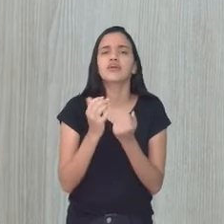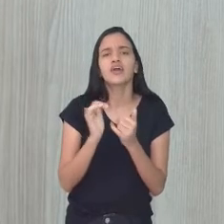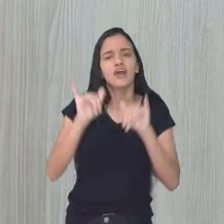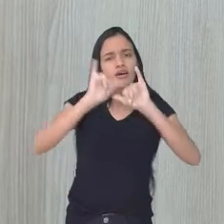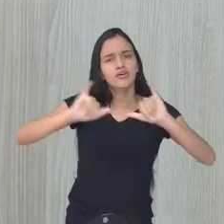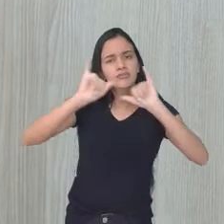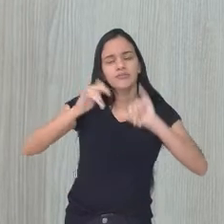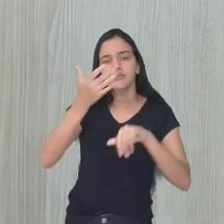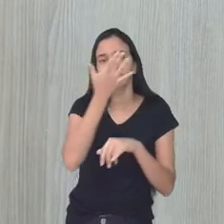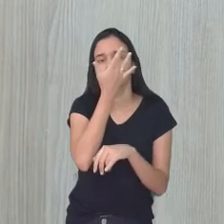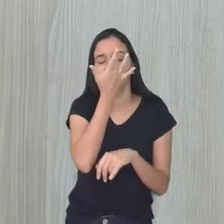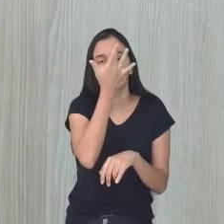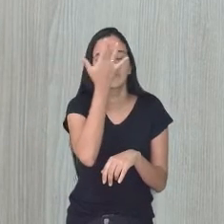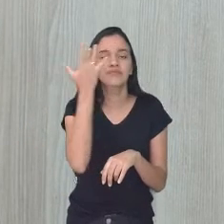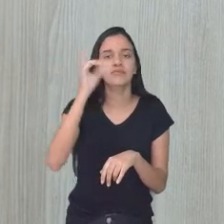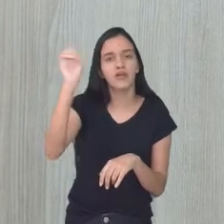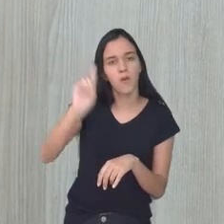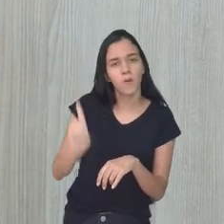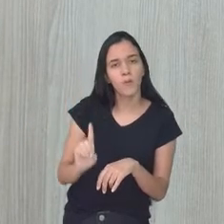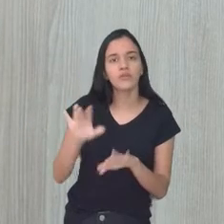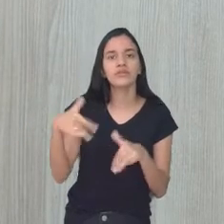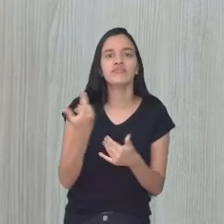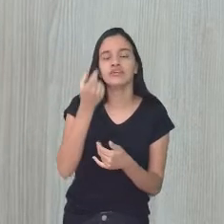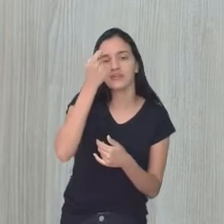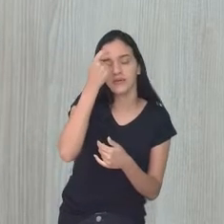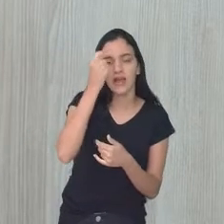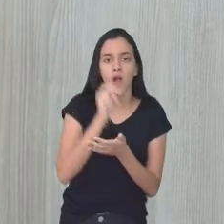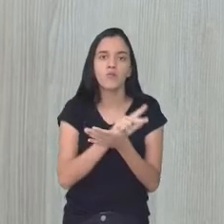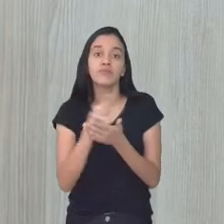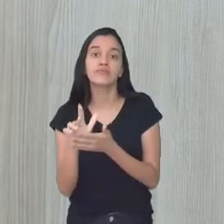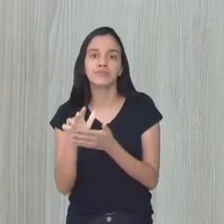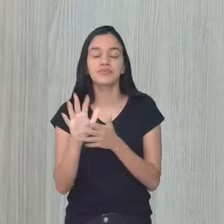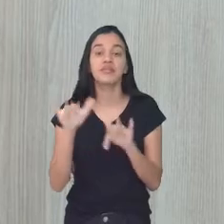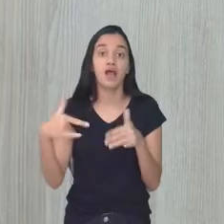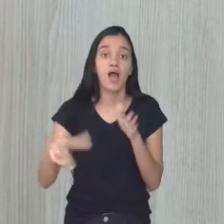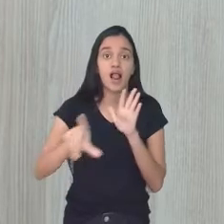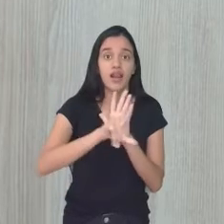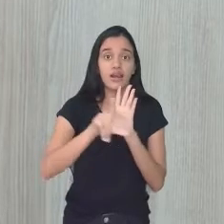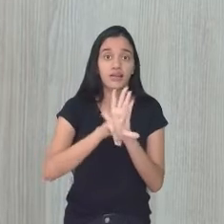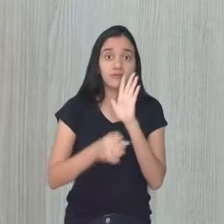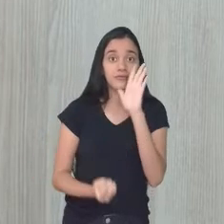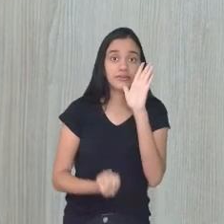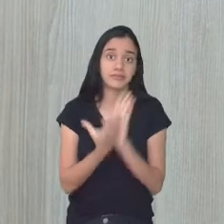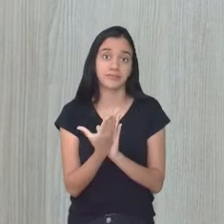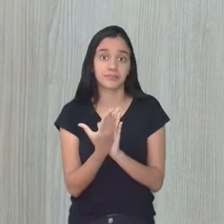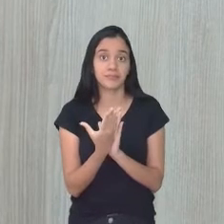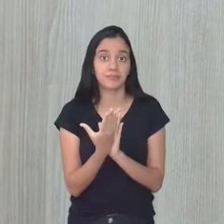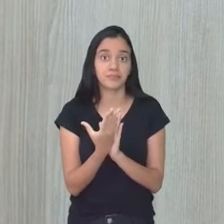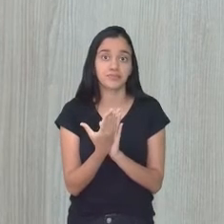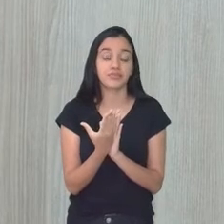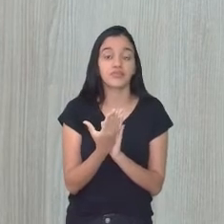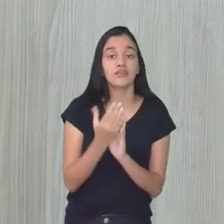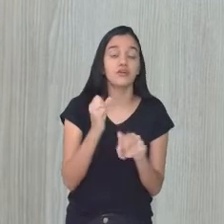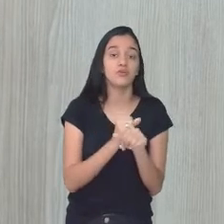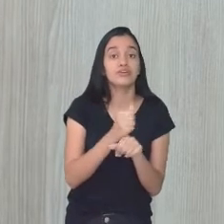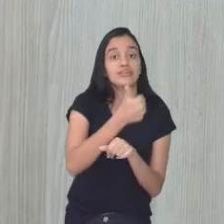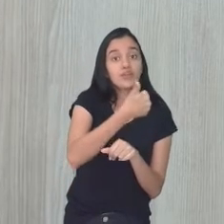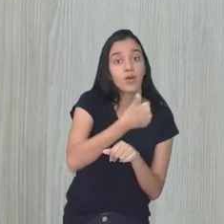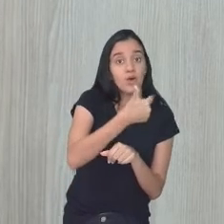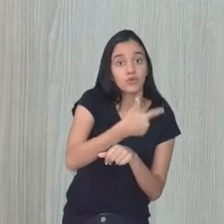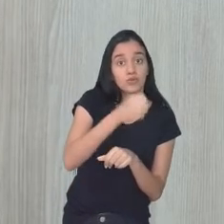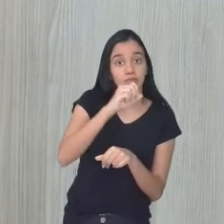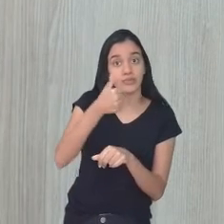né, da pessoa com deficiência intelectual e múltipla, essa lei, ela foi criada em 2017, é a